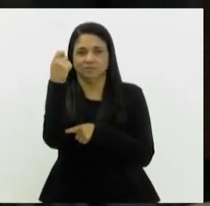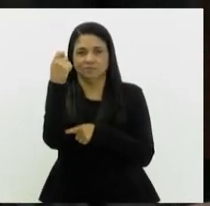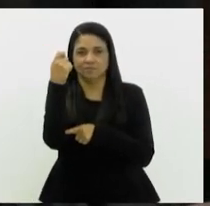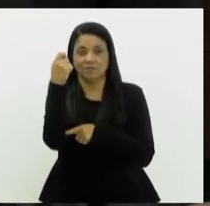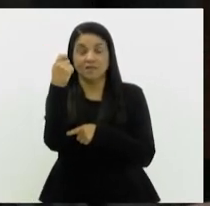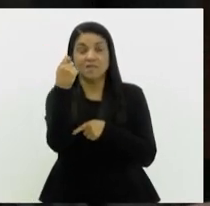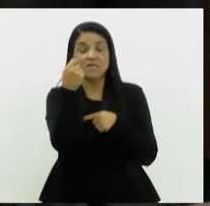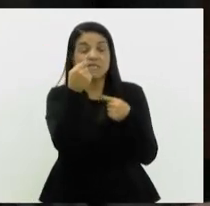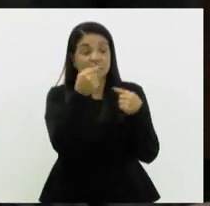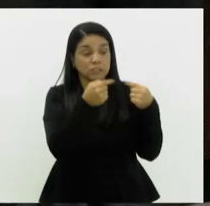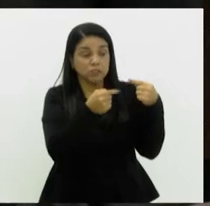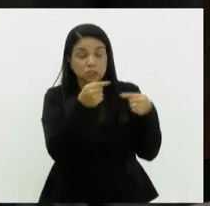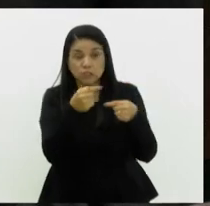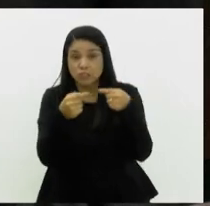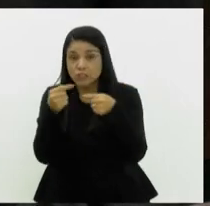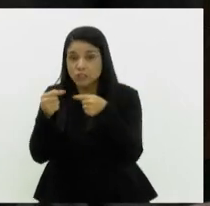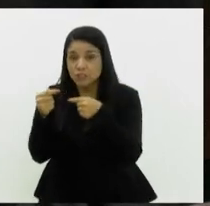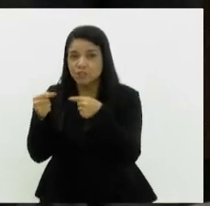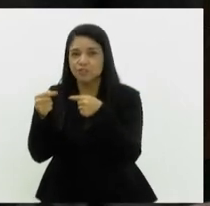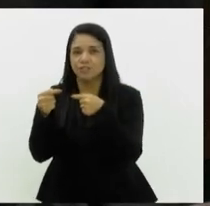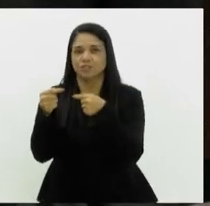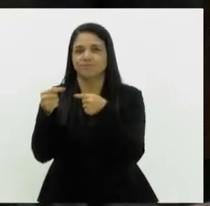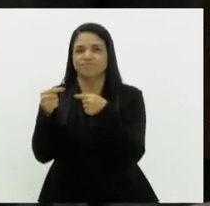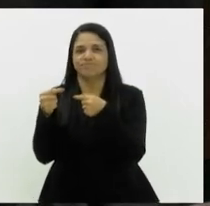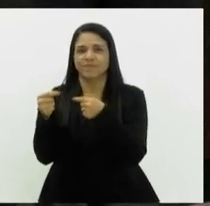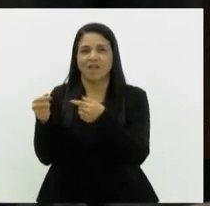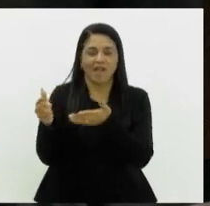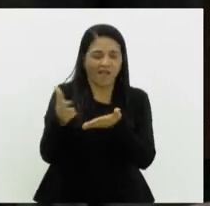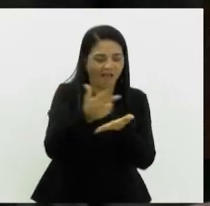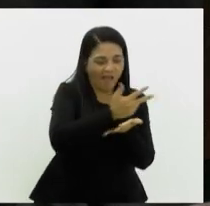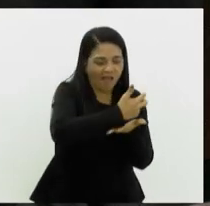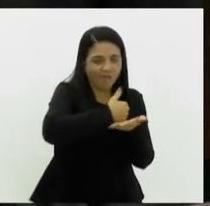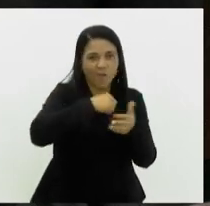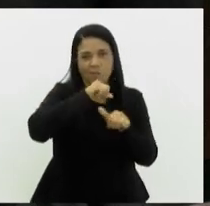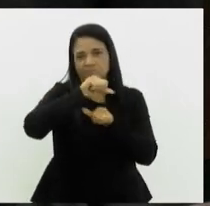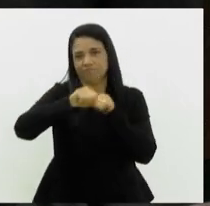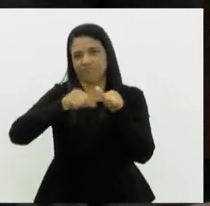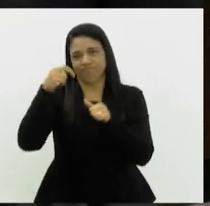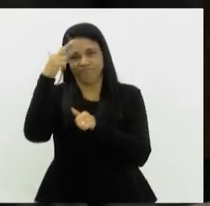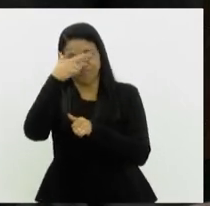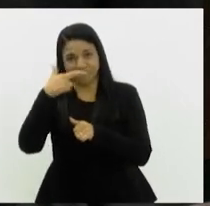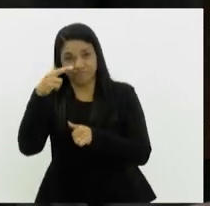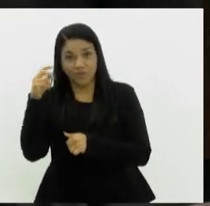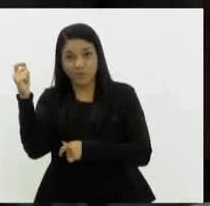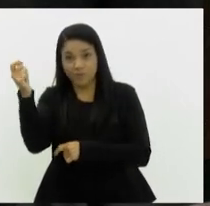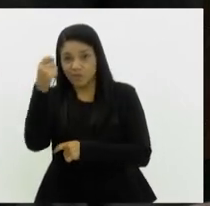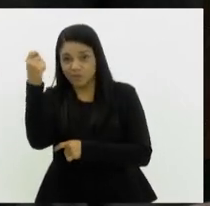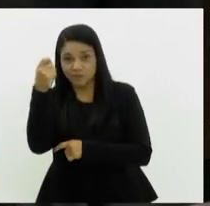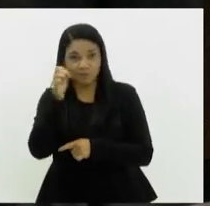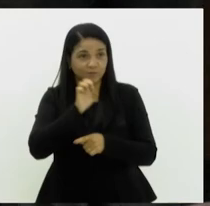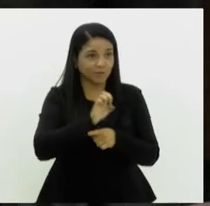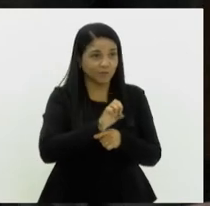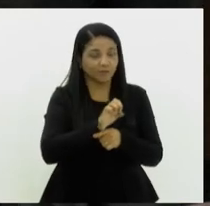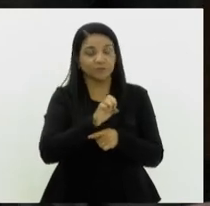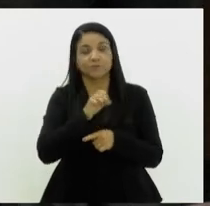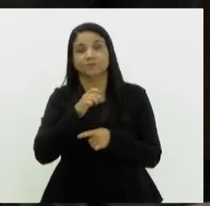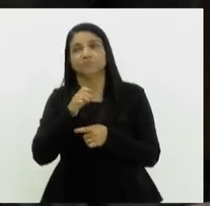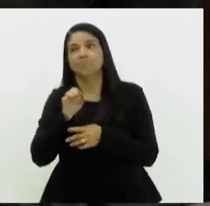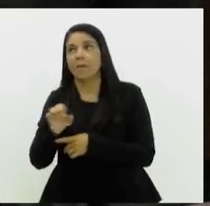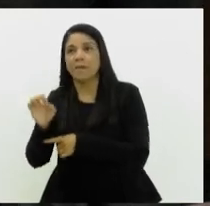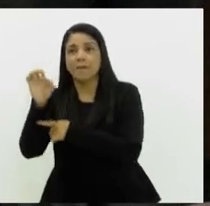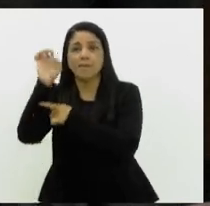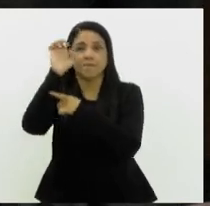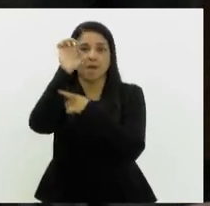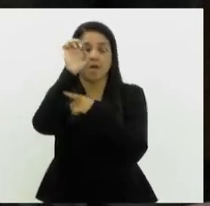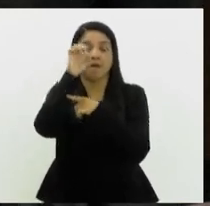o debate da reforma fiscal em voga. Porque se o Rio Grande do Sul, se o Rio de Janeiro e tantos outros estados